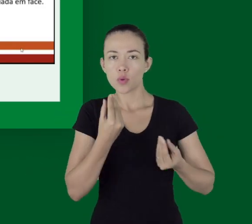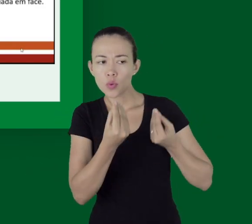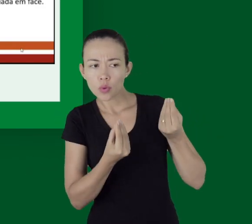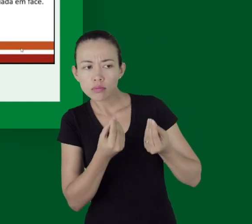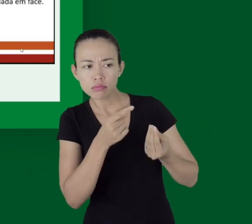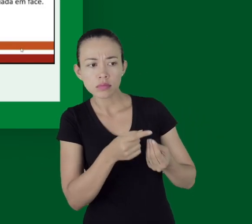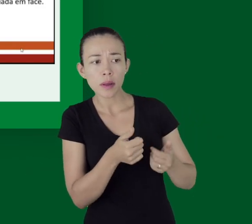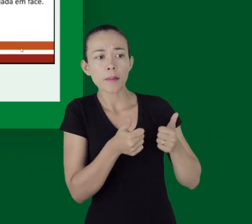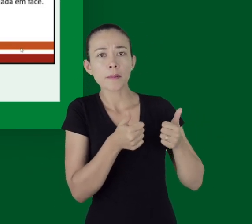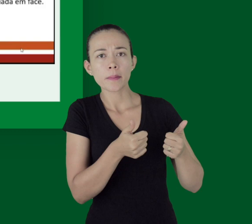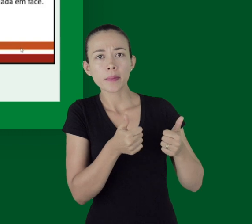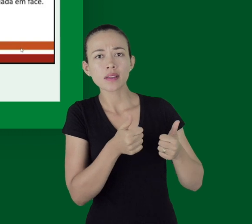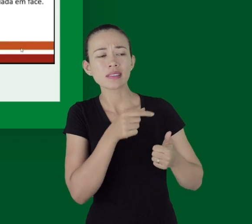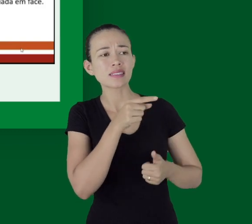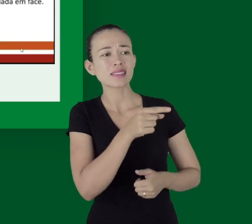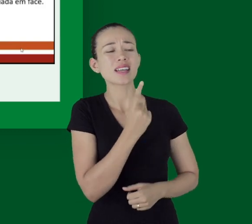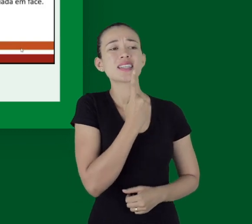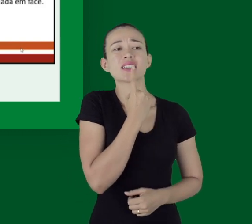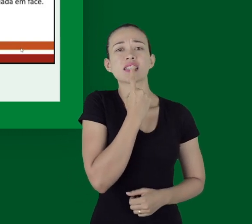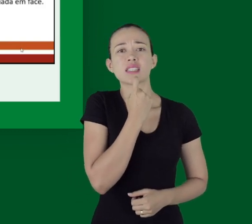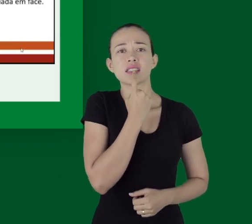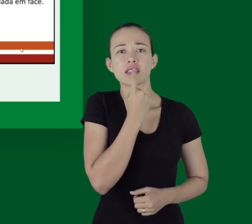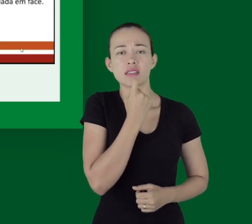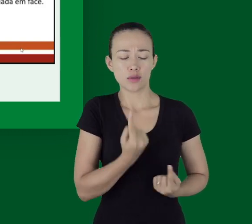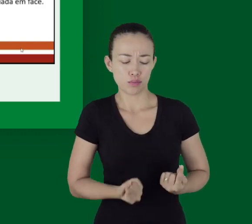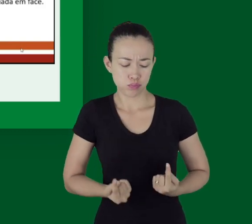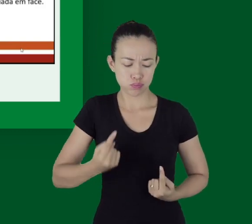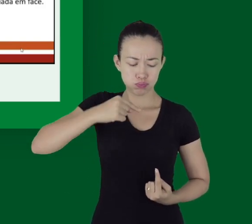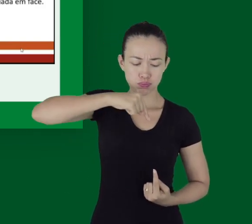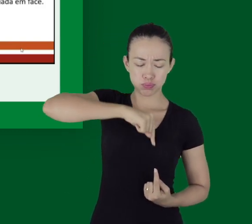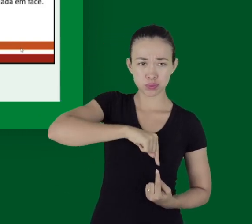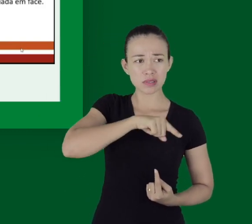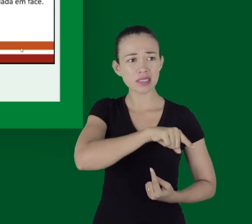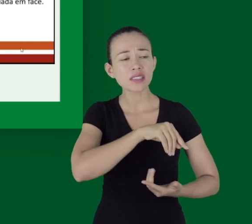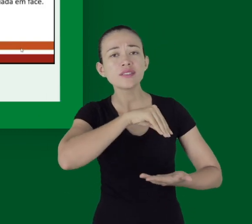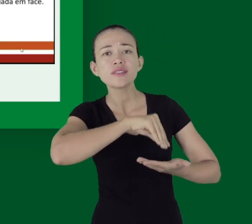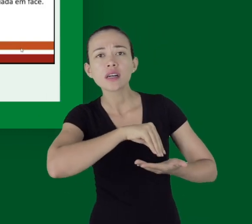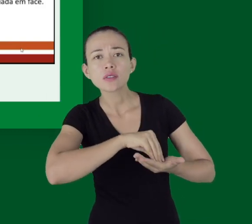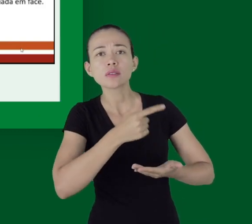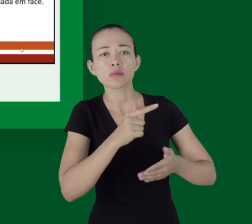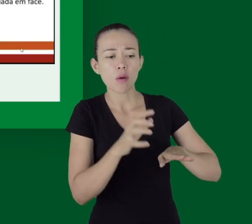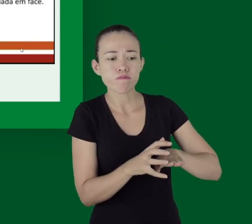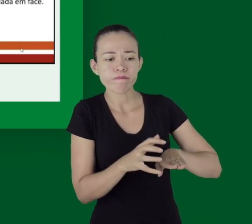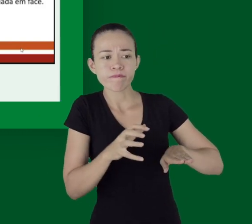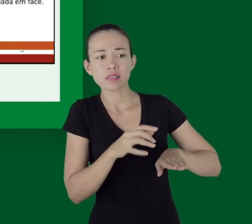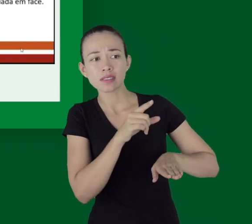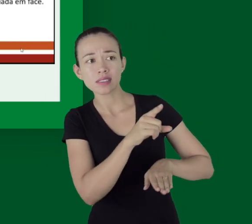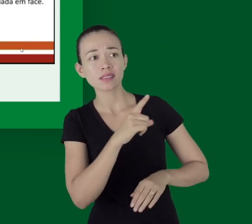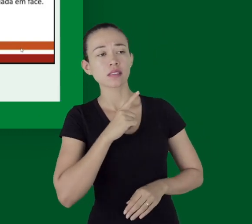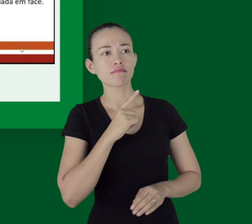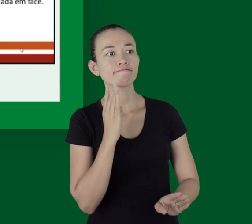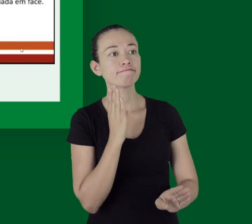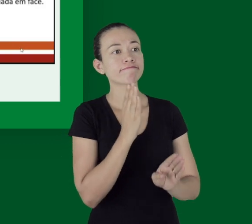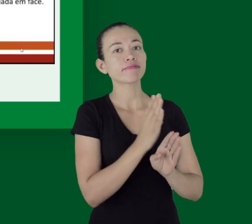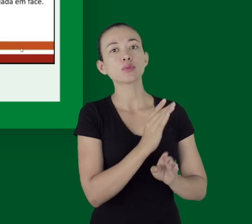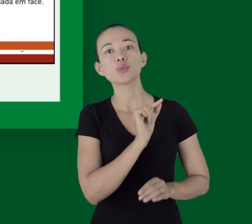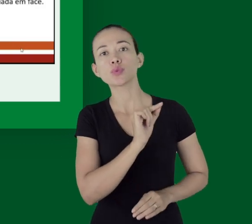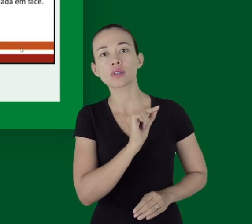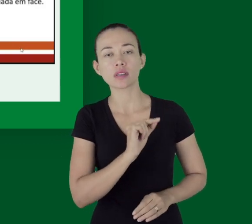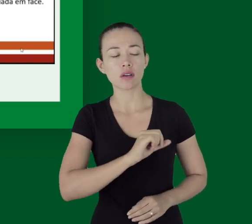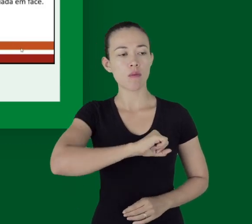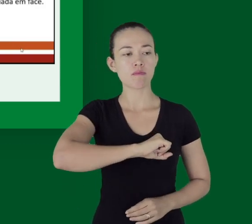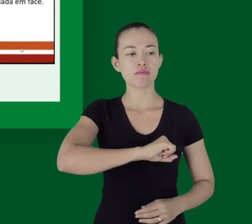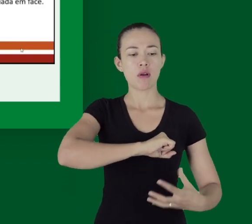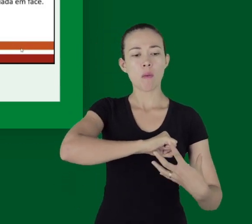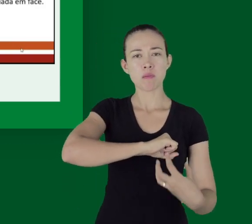insuficiência vascular, de edema, que pode levar a um outro diagnóstico, né, sei lá, uma descompensação de uma insuficiência cardíaca, até